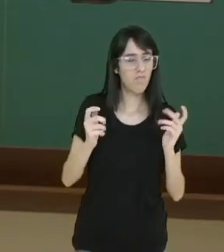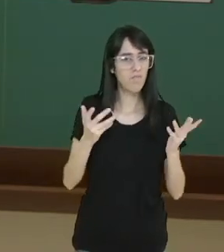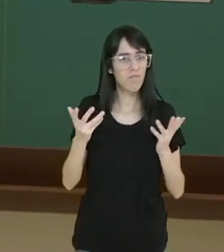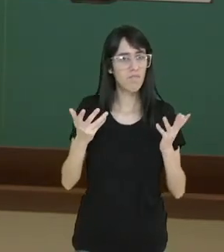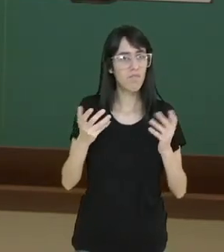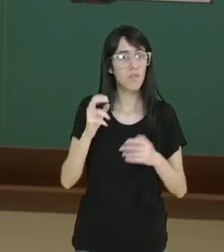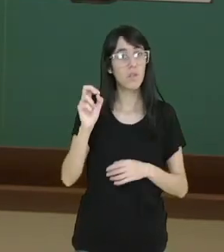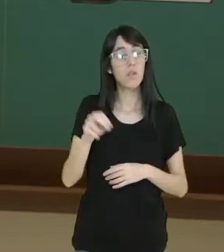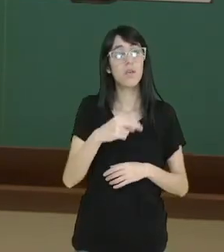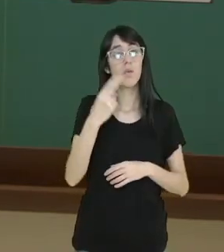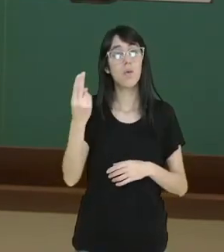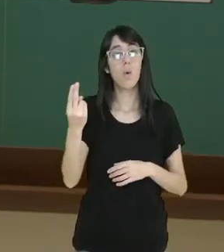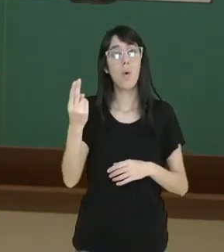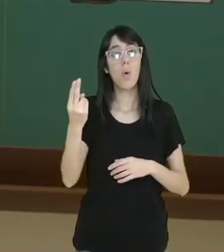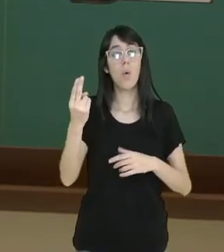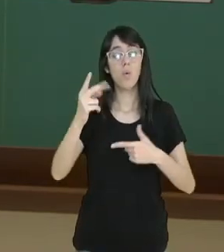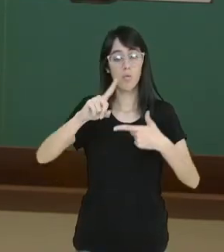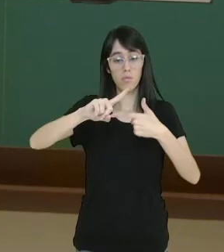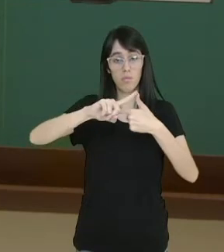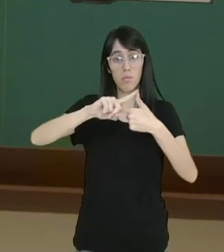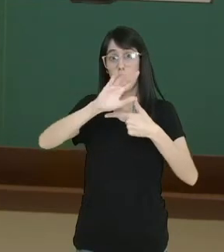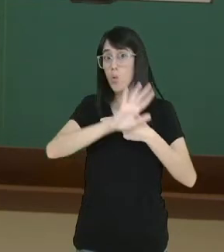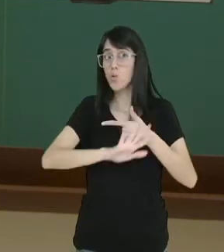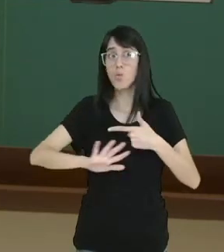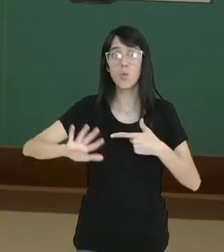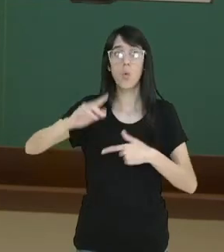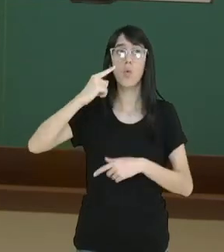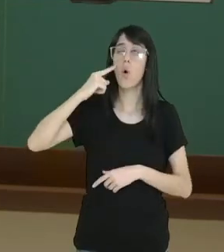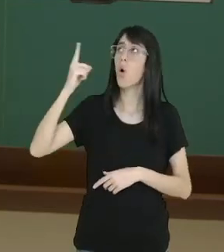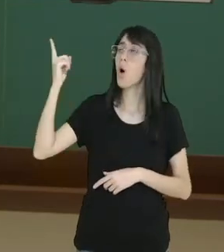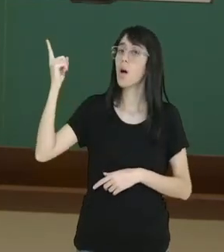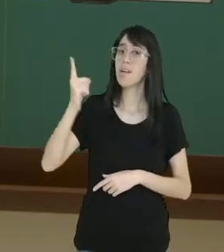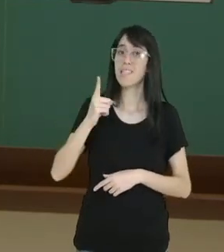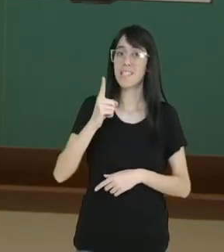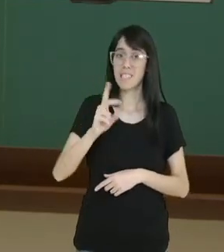o triângulo grandão, olha aqui, ó, melhor ainda, ó, 15,